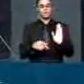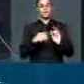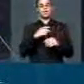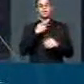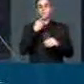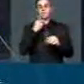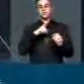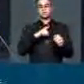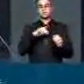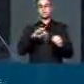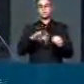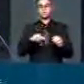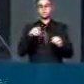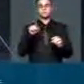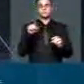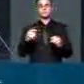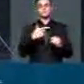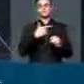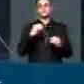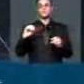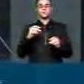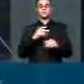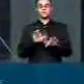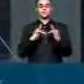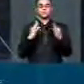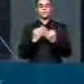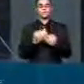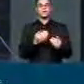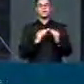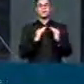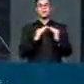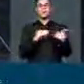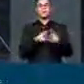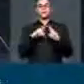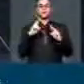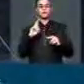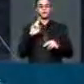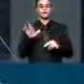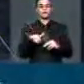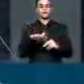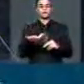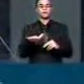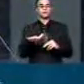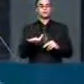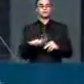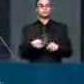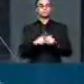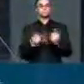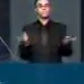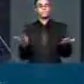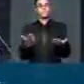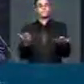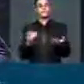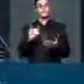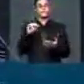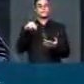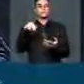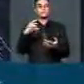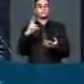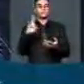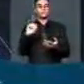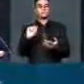famílias aptas para fazer, que estavam morando na região, e aí agora, no processo de desintrusão, o próprio INCRA diz que